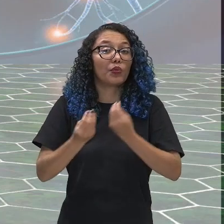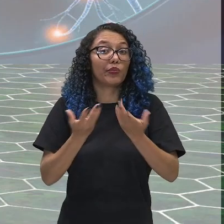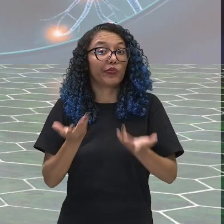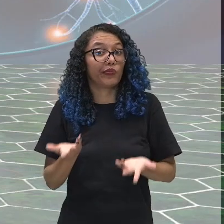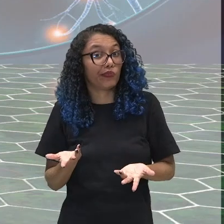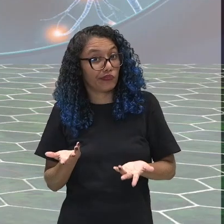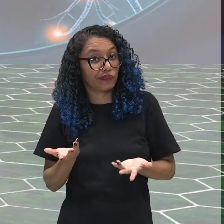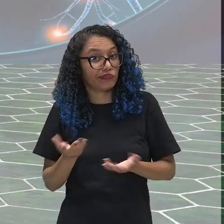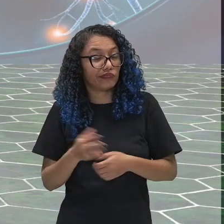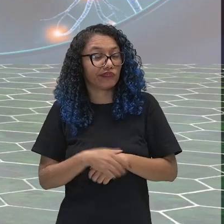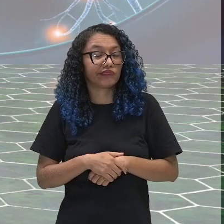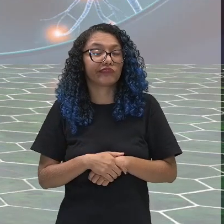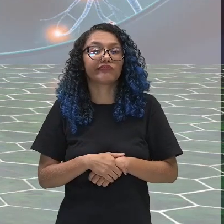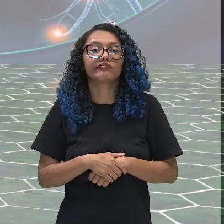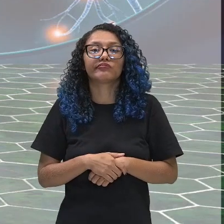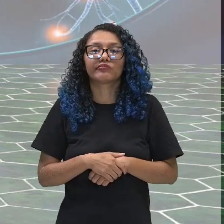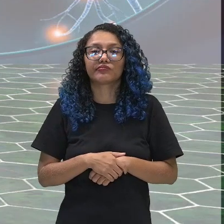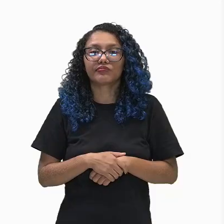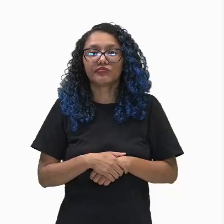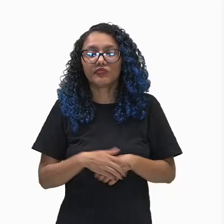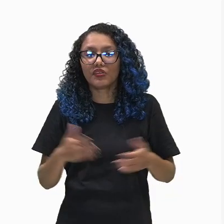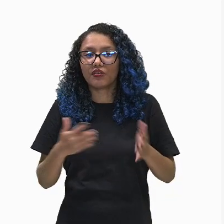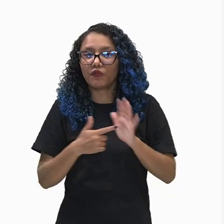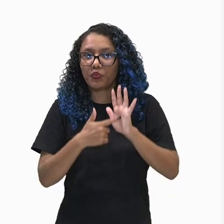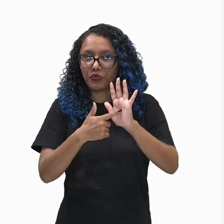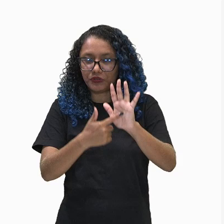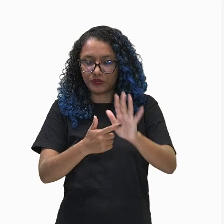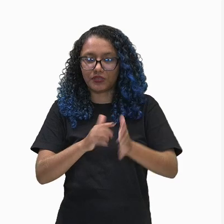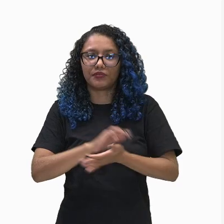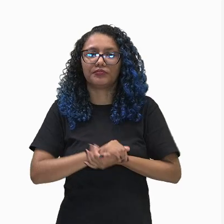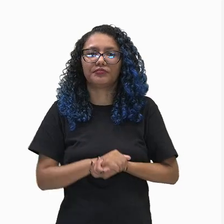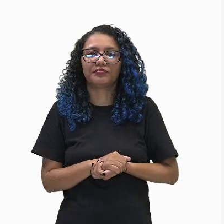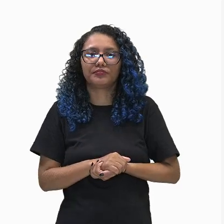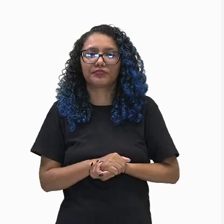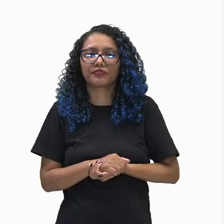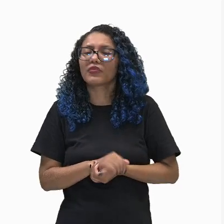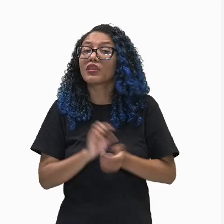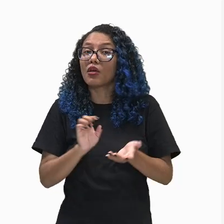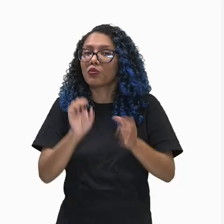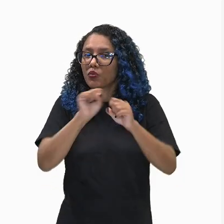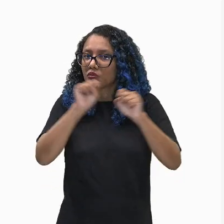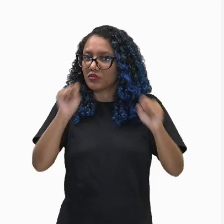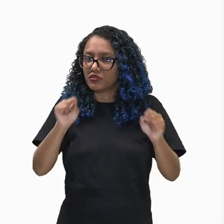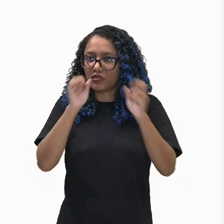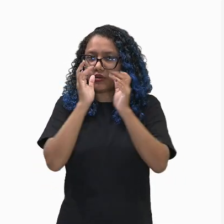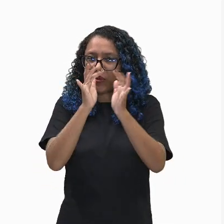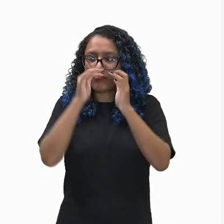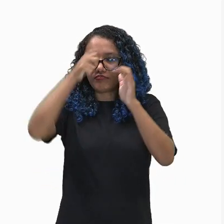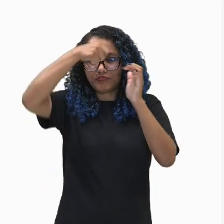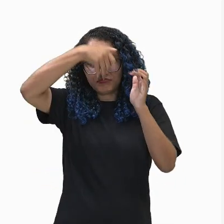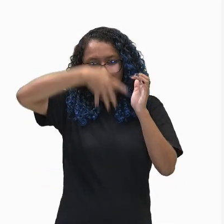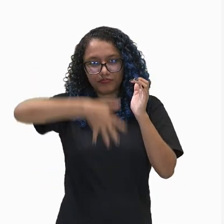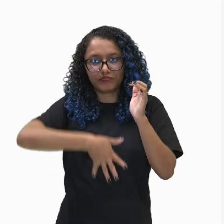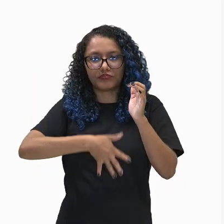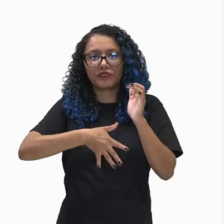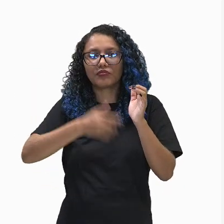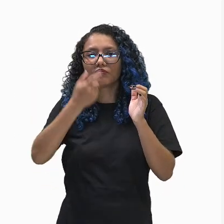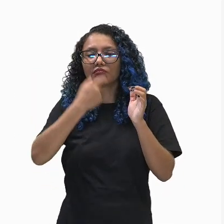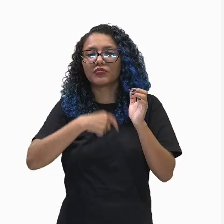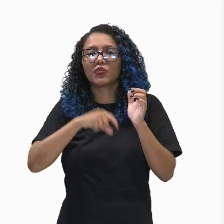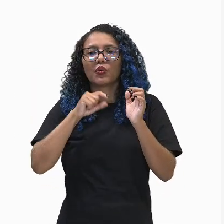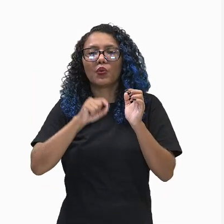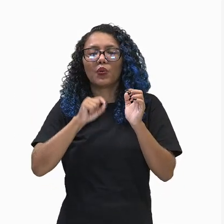tá? Então vamos ver aí na nossa aula que o sistema nervoso é um sistema complexo